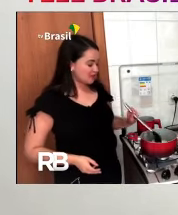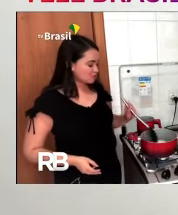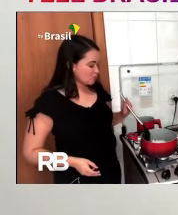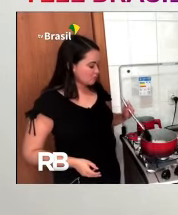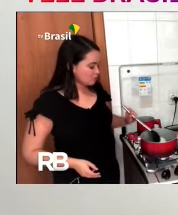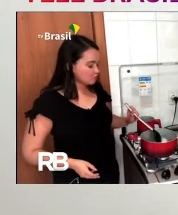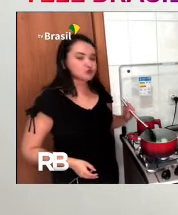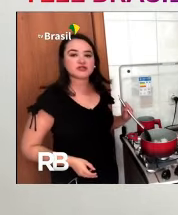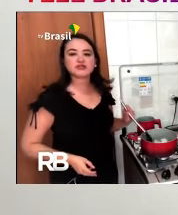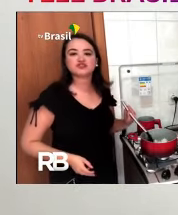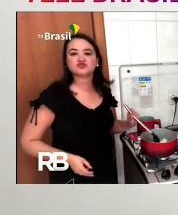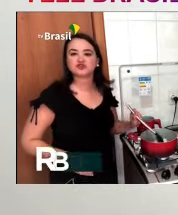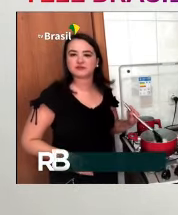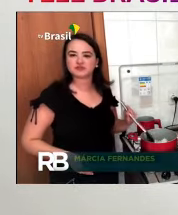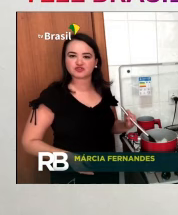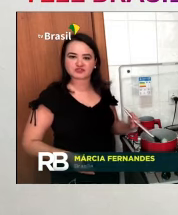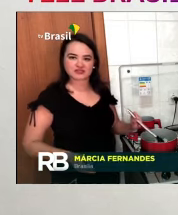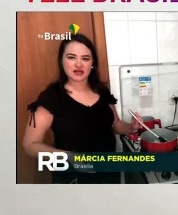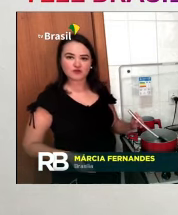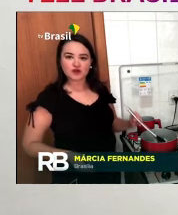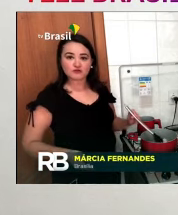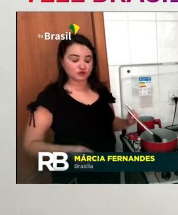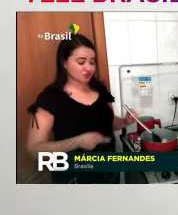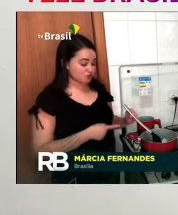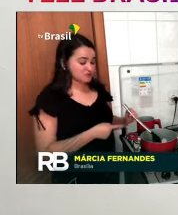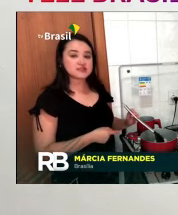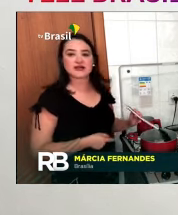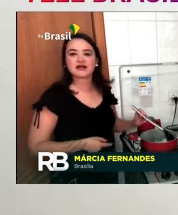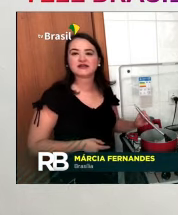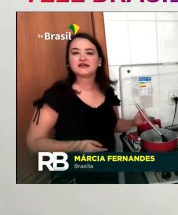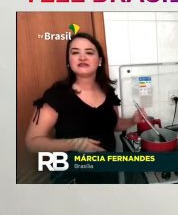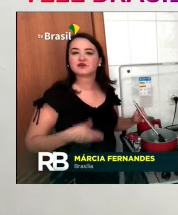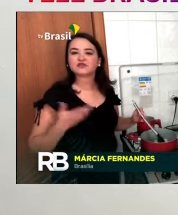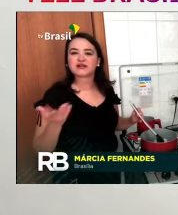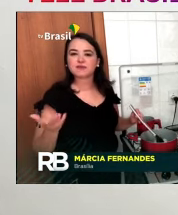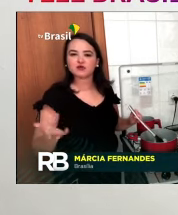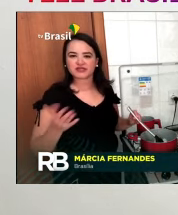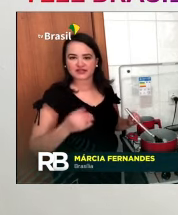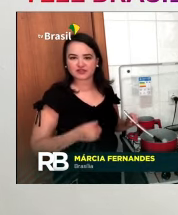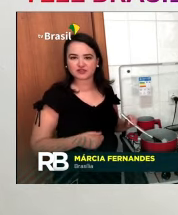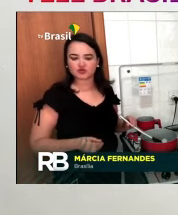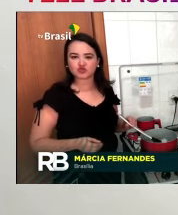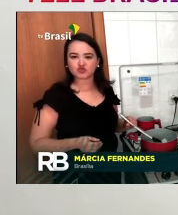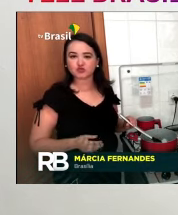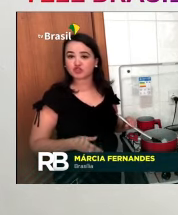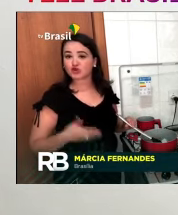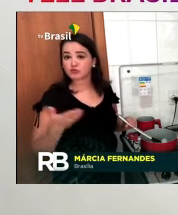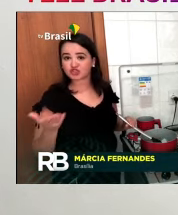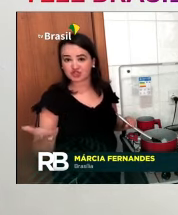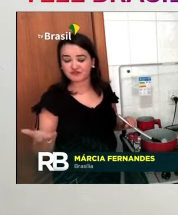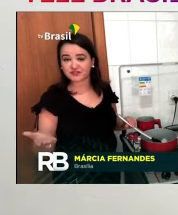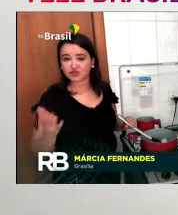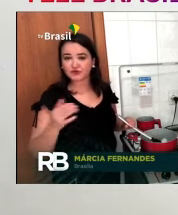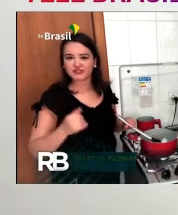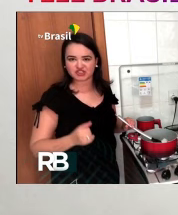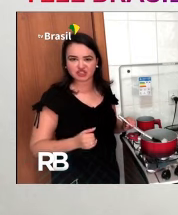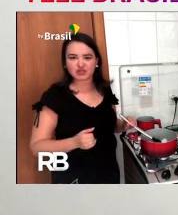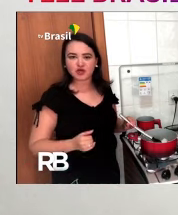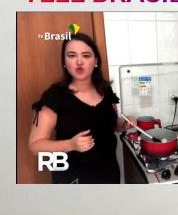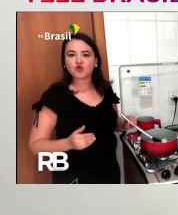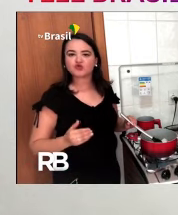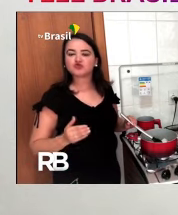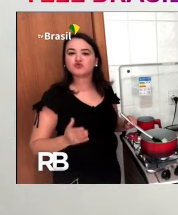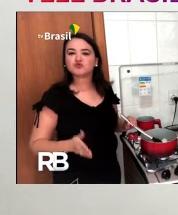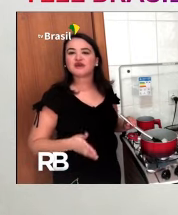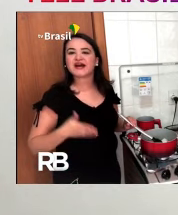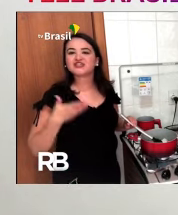coronavírus, o governo decidiu manter o leilão de blocos de petróleo para o segundo semestre